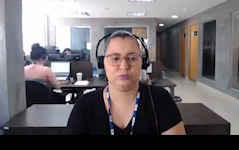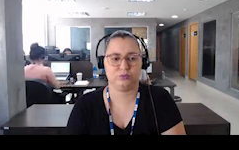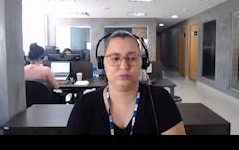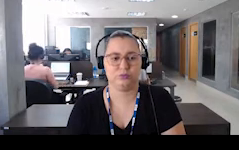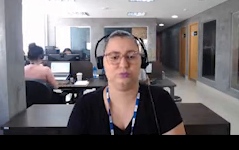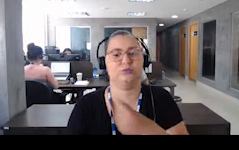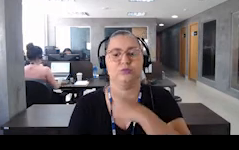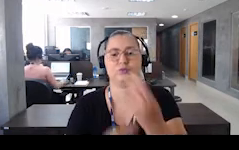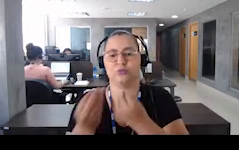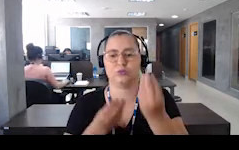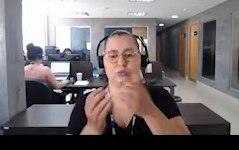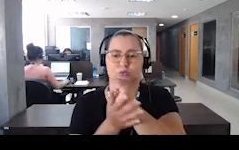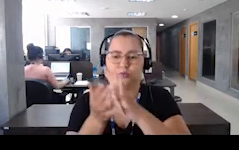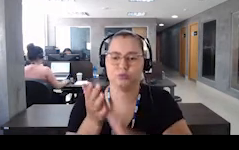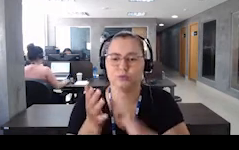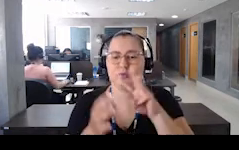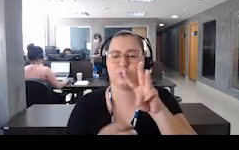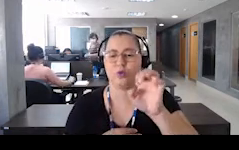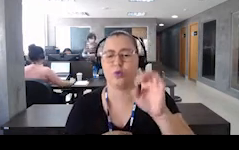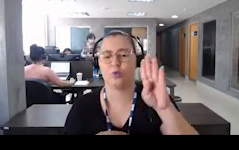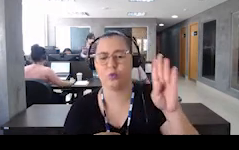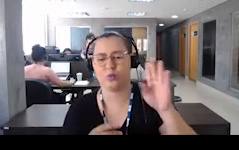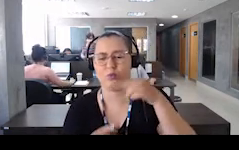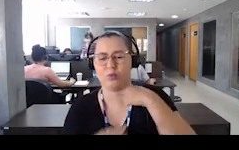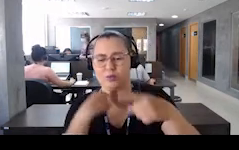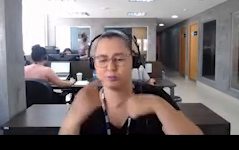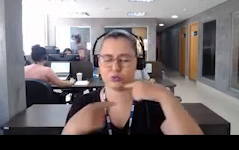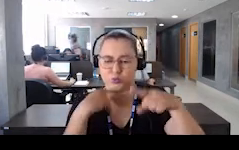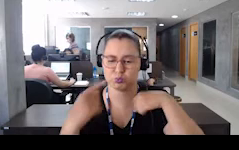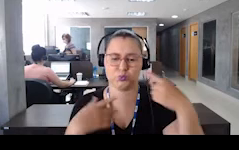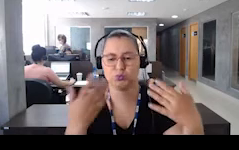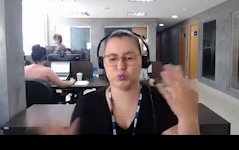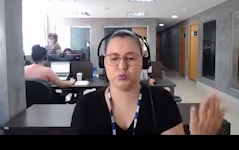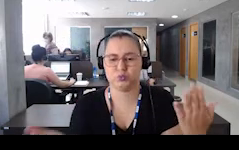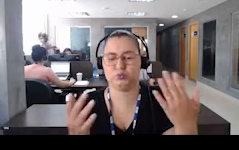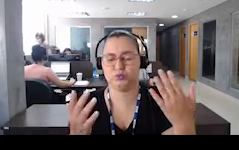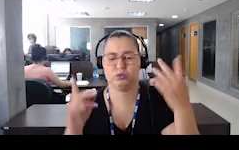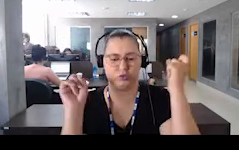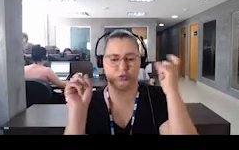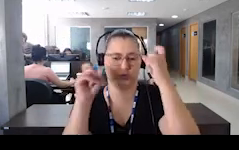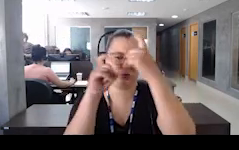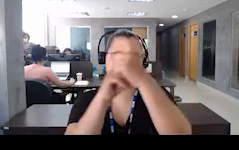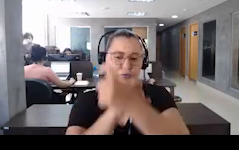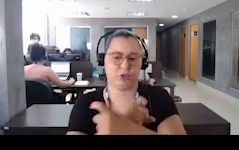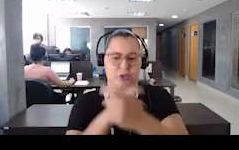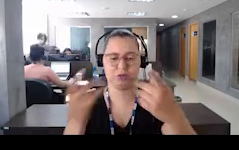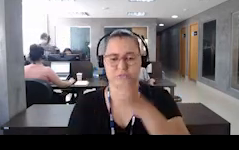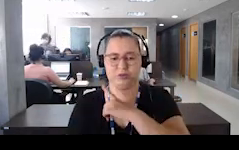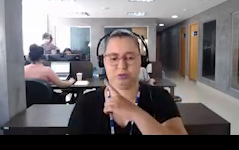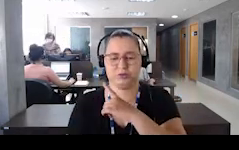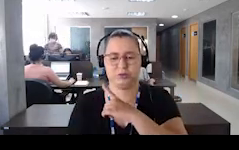Pessoal, com relação ao andamento das atividades, quem está na web aí, vocês têm alguma dúvida? Qual que é a maior dificuldade que vocês estão